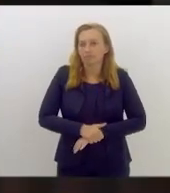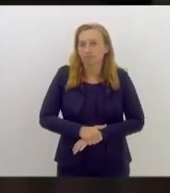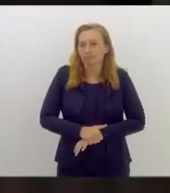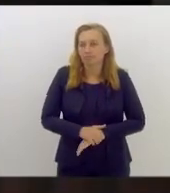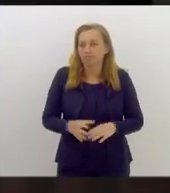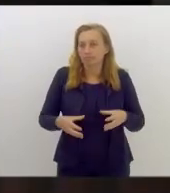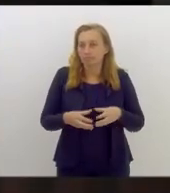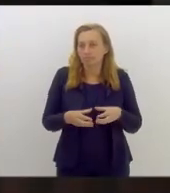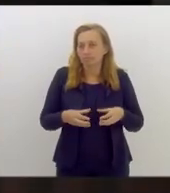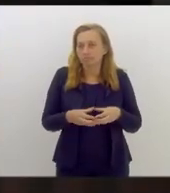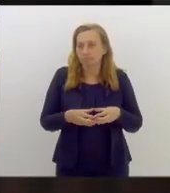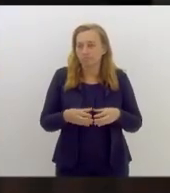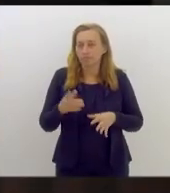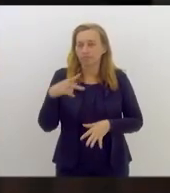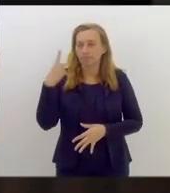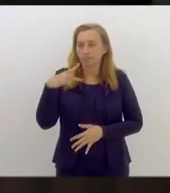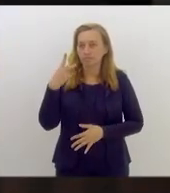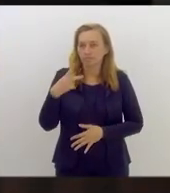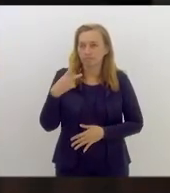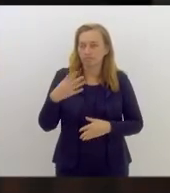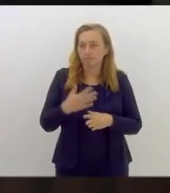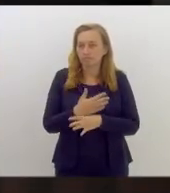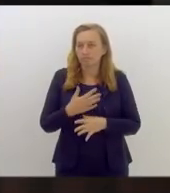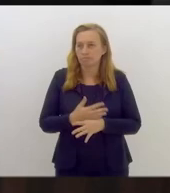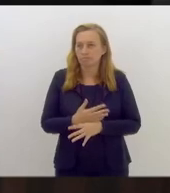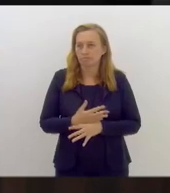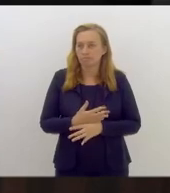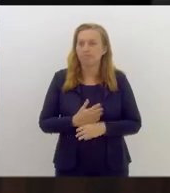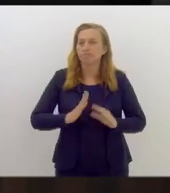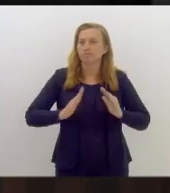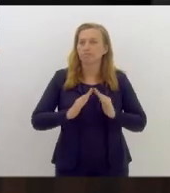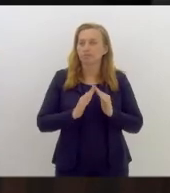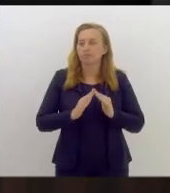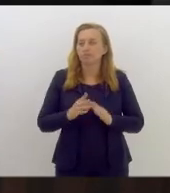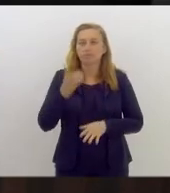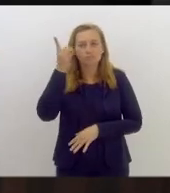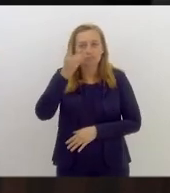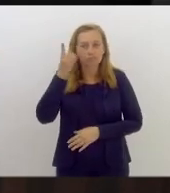Pela Comissão de Política Urbana, Habitação e Assuntos Fundiários, deputado Eliomar Coelho.